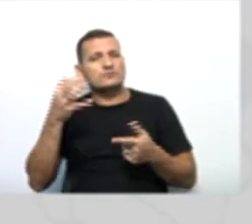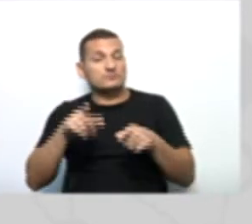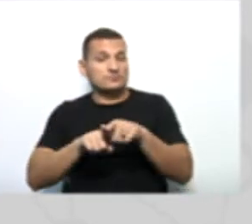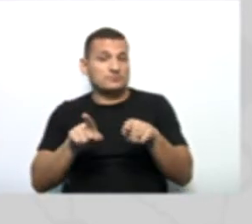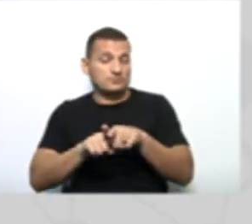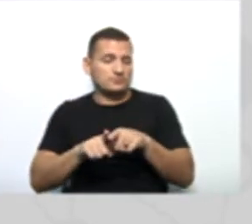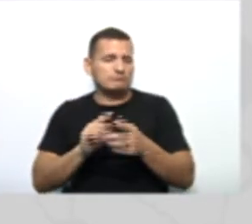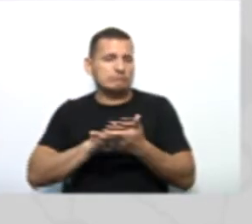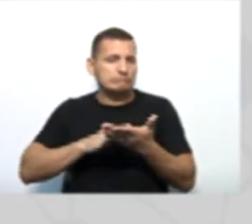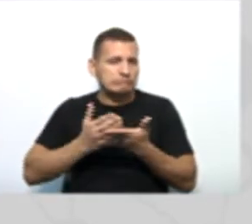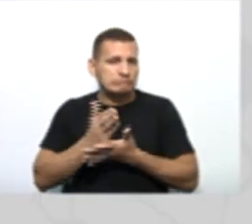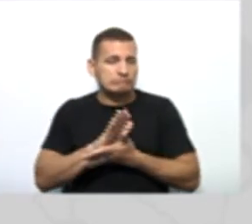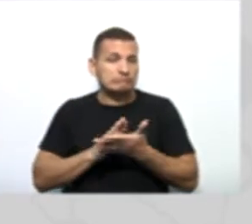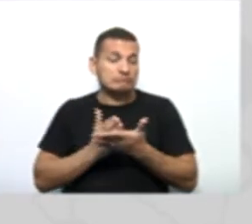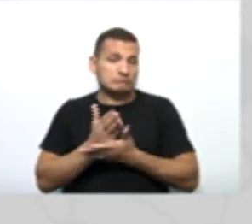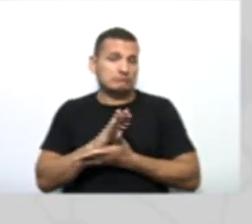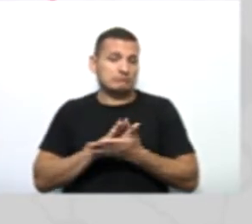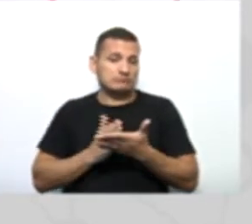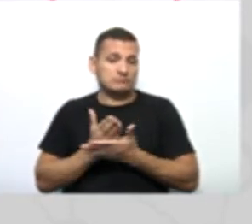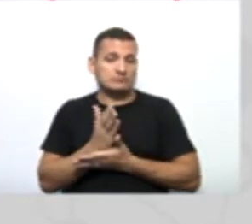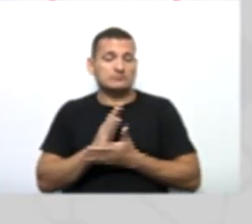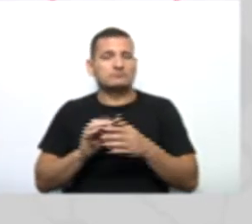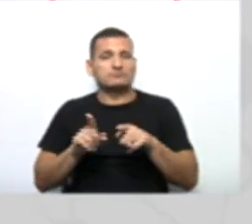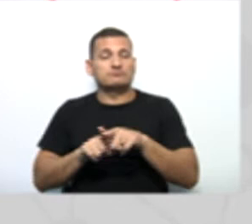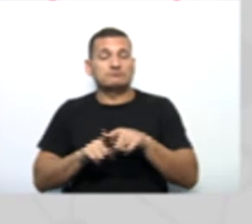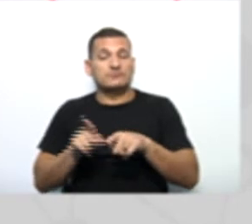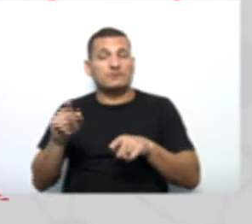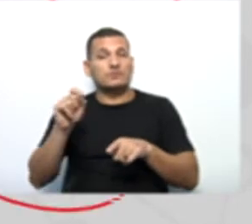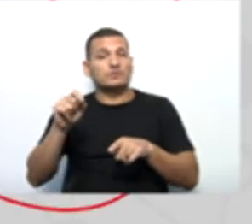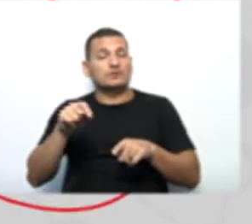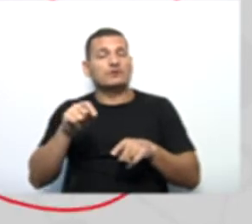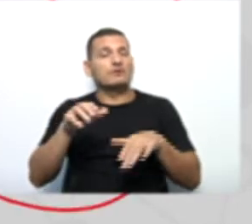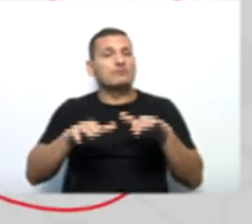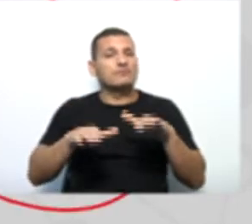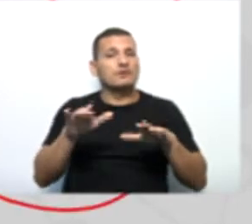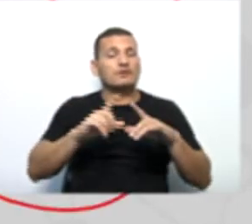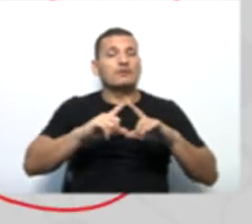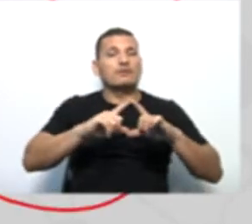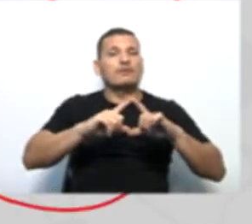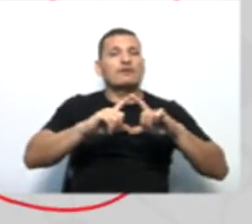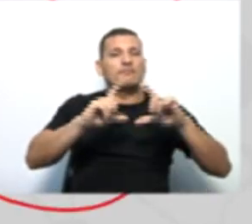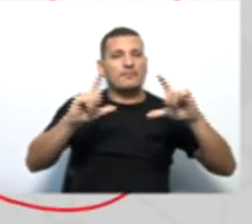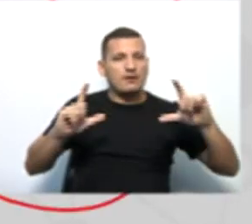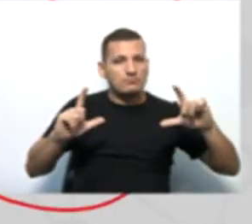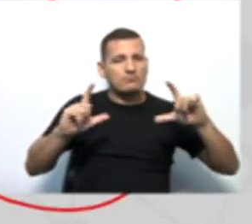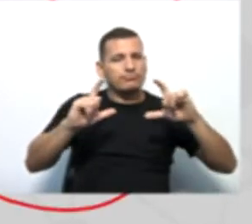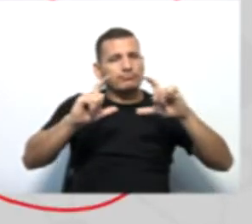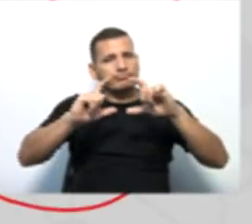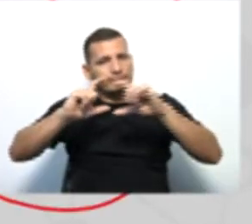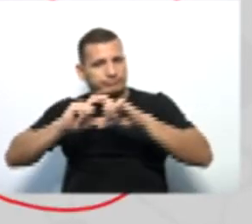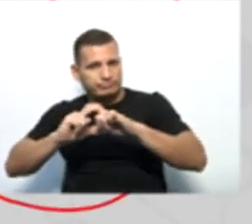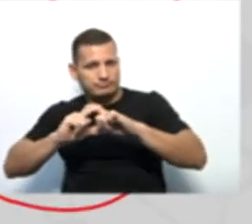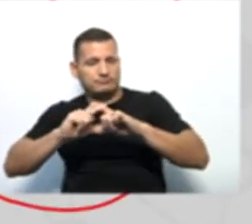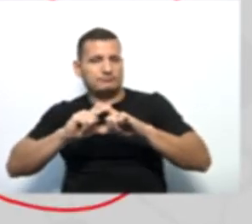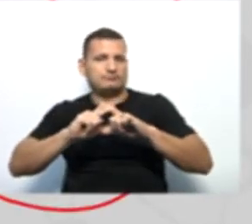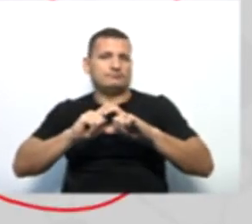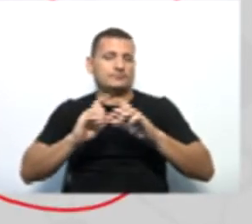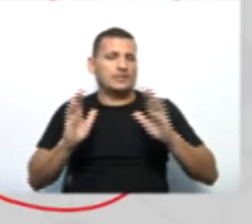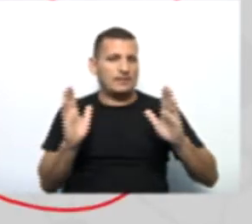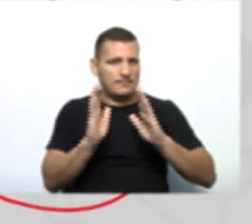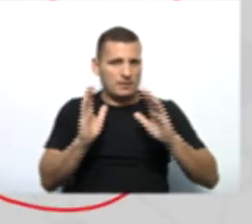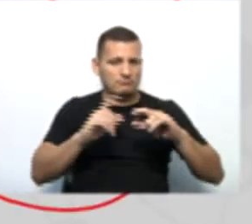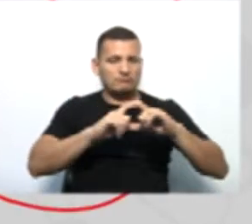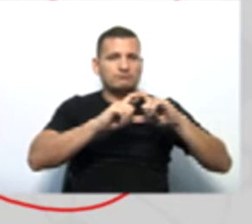vai determinar o tamanho da bolinha que você vai fazer lá na frente, beleza? Tá bom? Então isso é